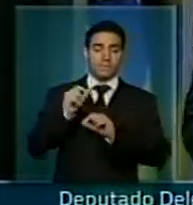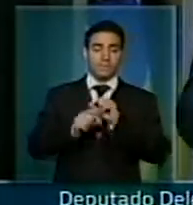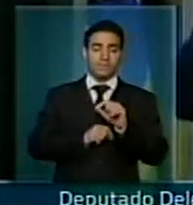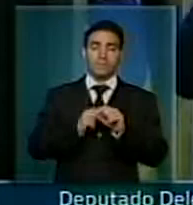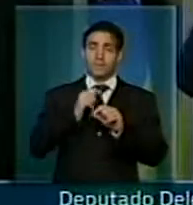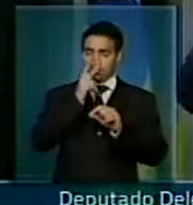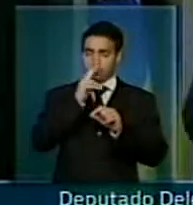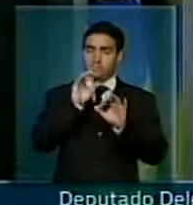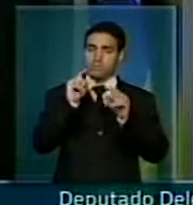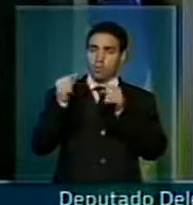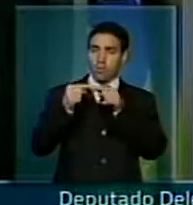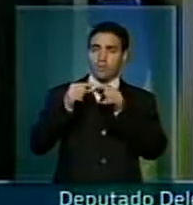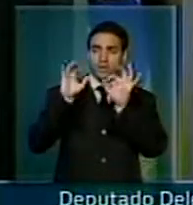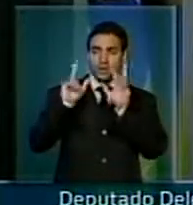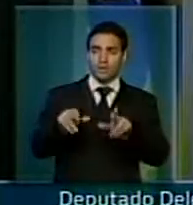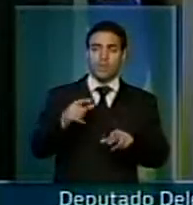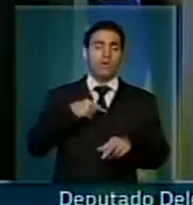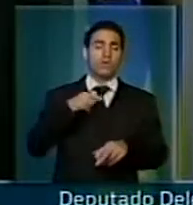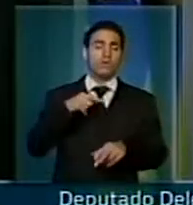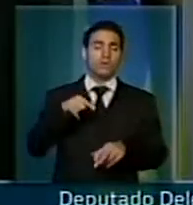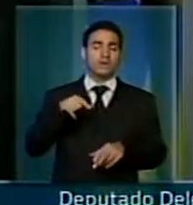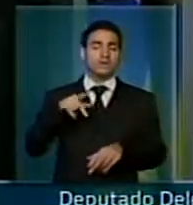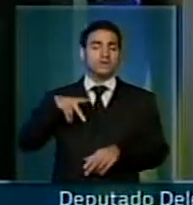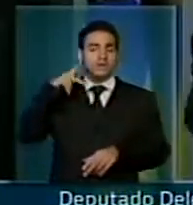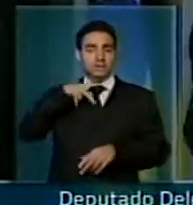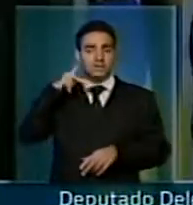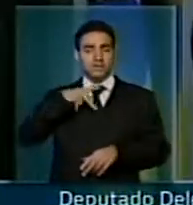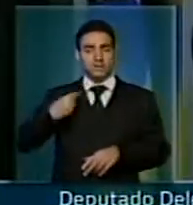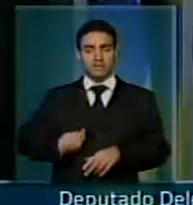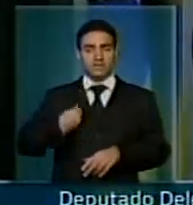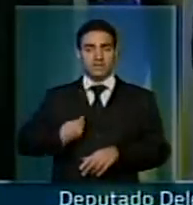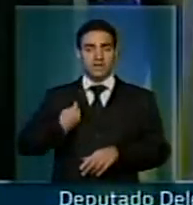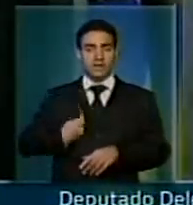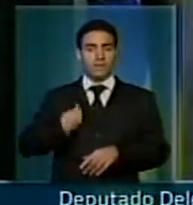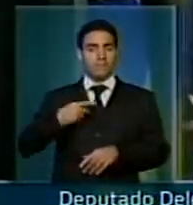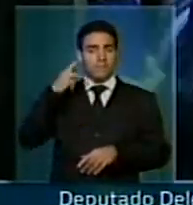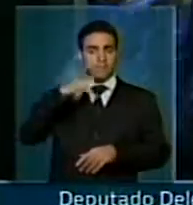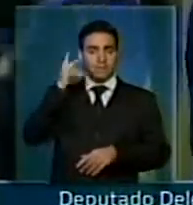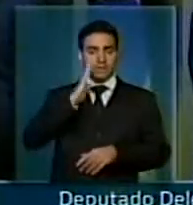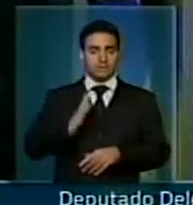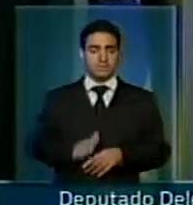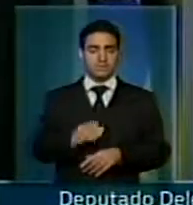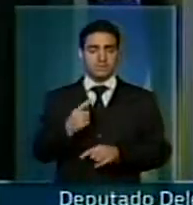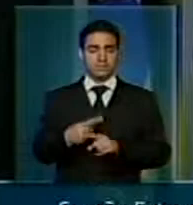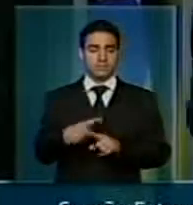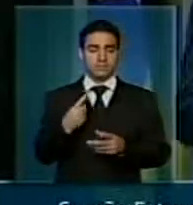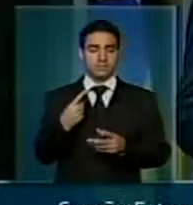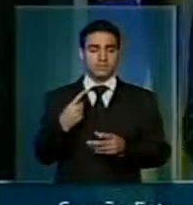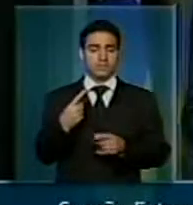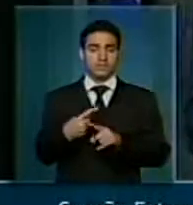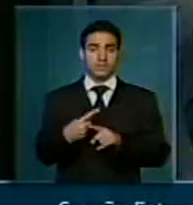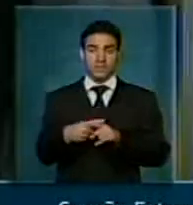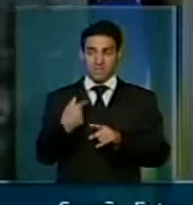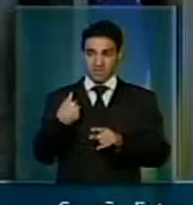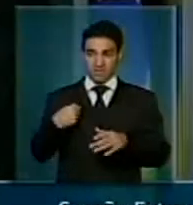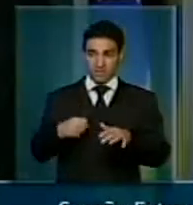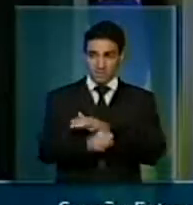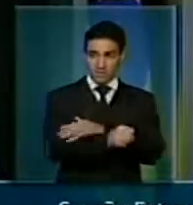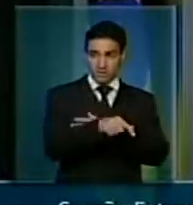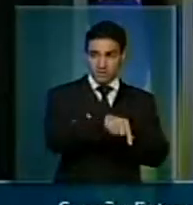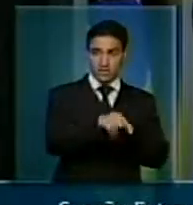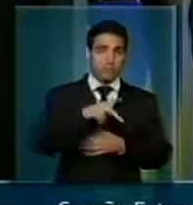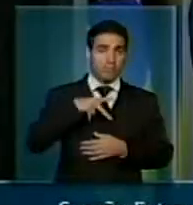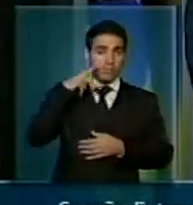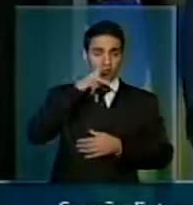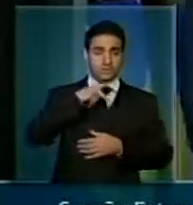dentro da realidade da política brasileira, porque Alguém Me Avisou para pisar nesse chão da política